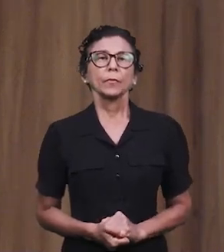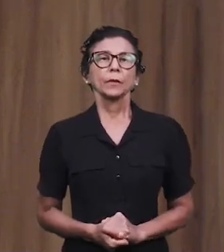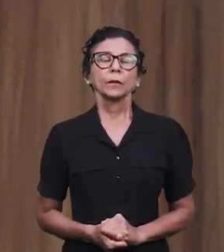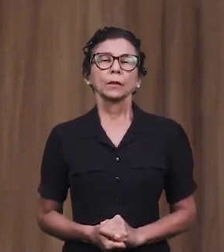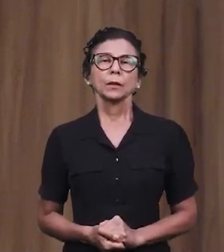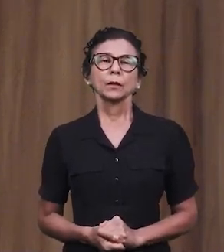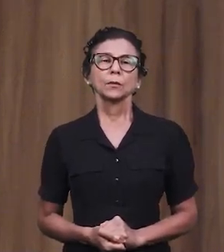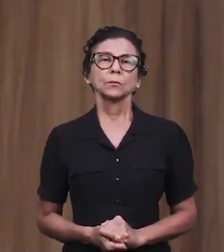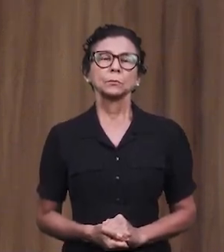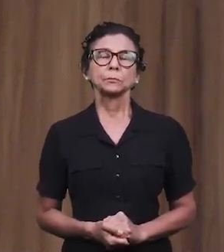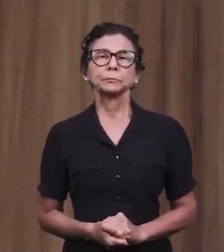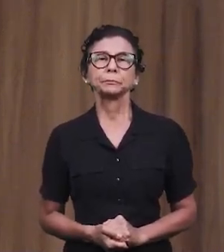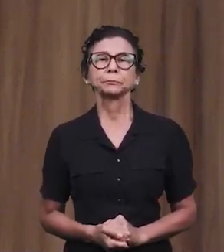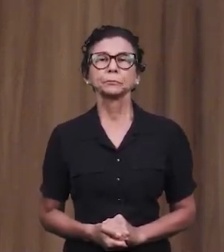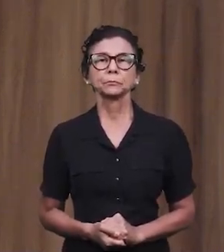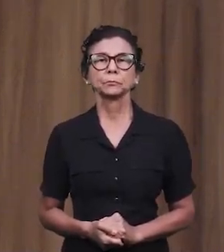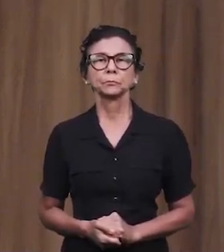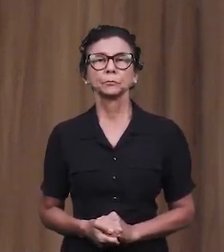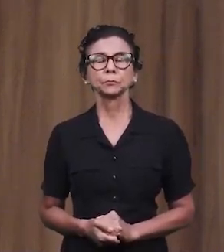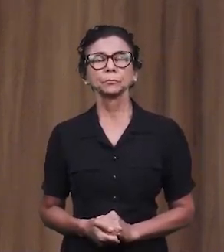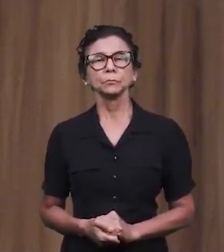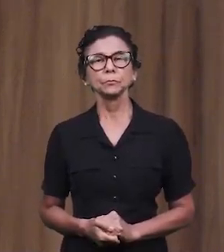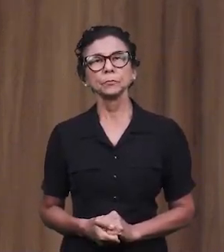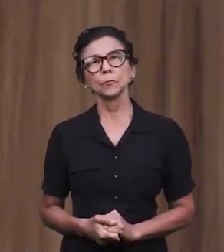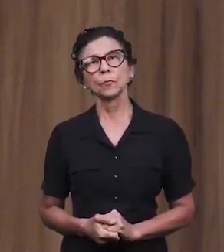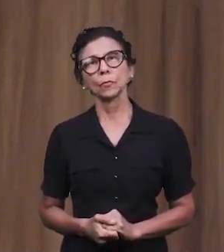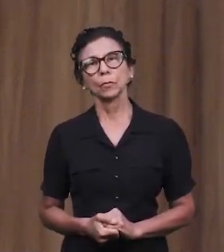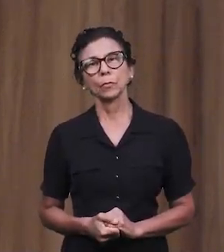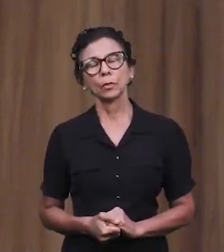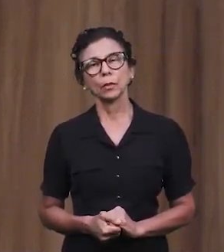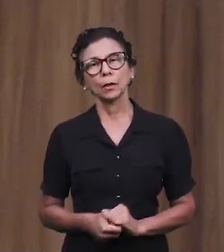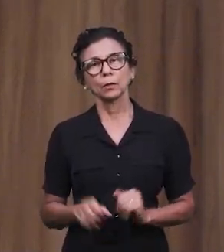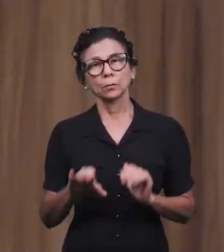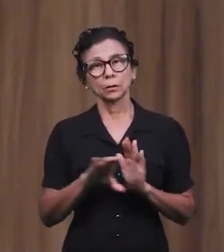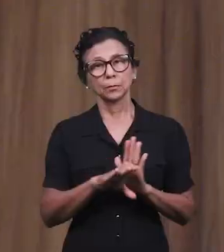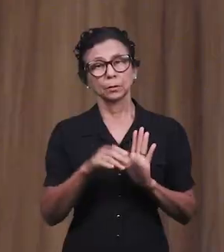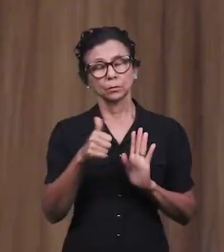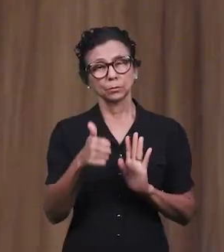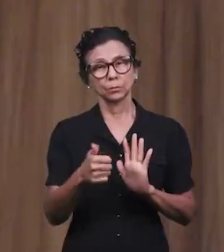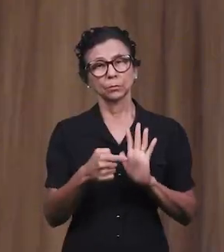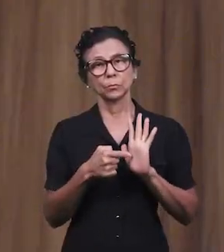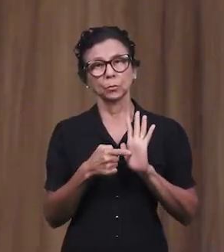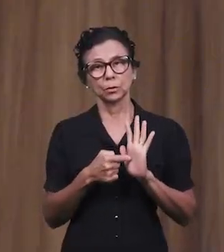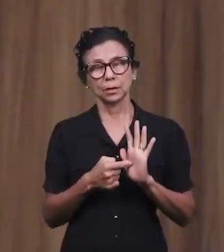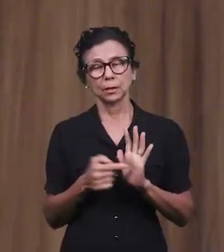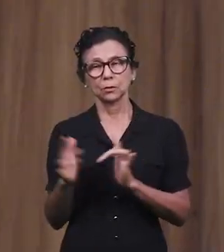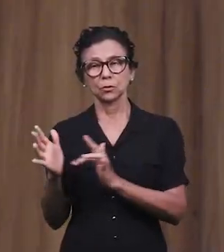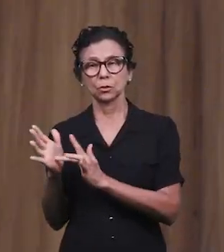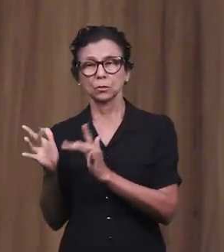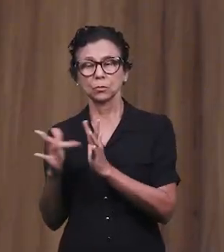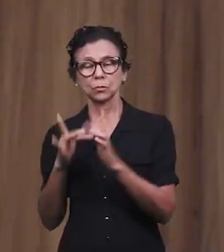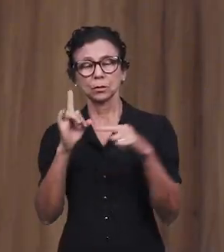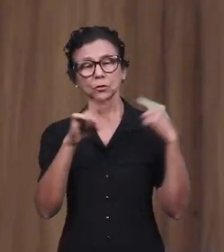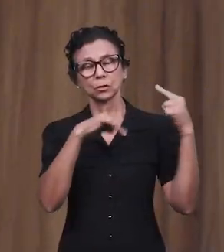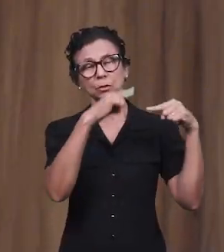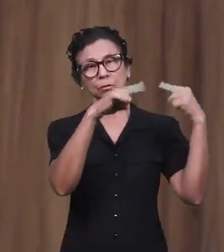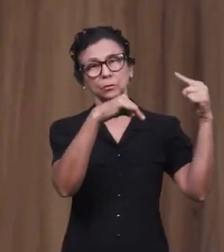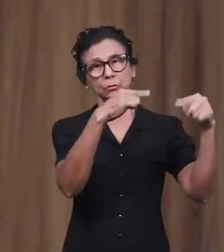chamado e vamos iniciar já no capítulo 1 sobre a genealogia de